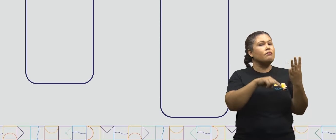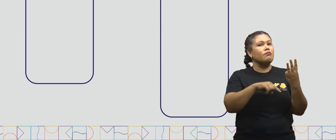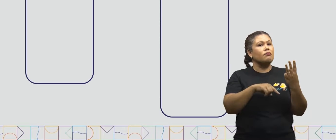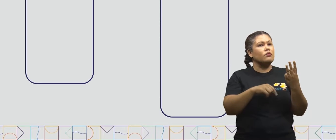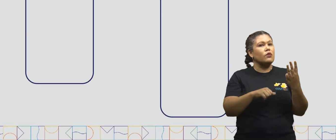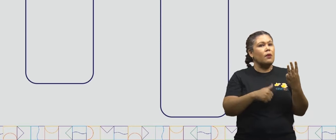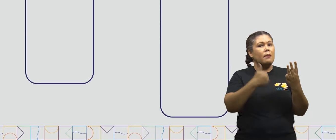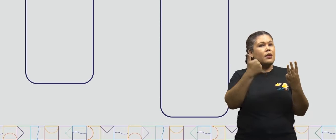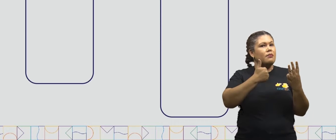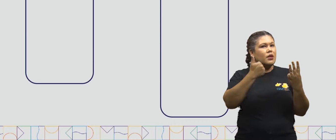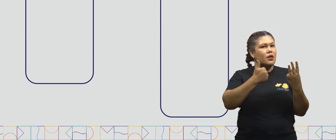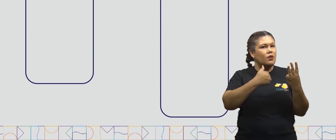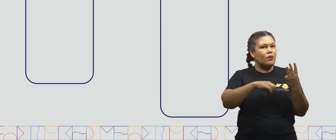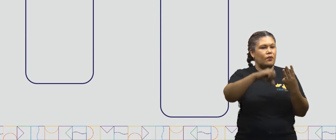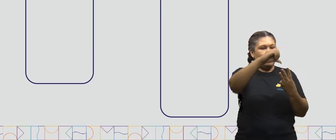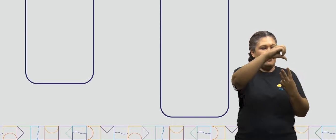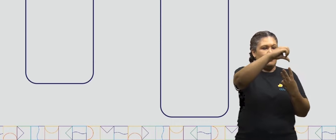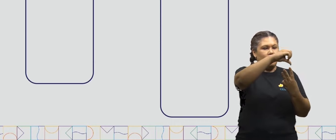ser